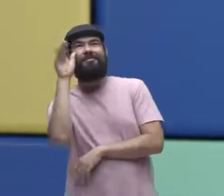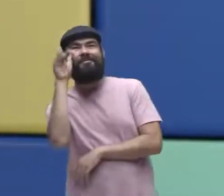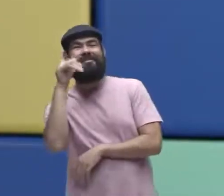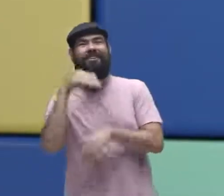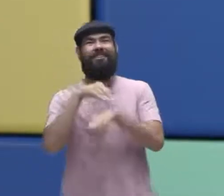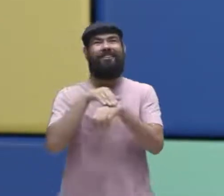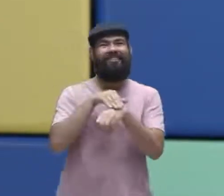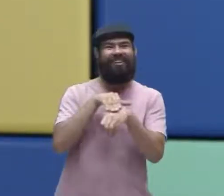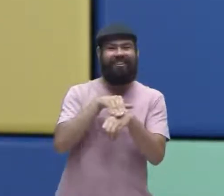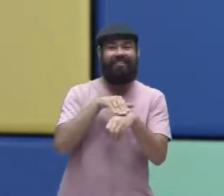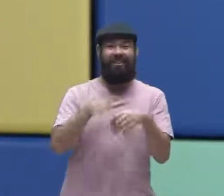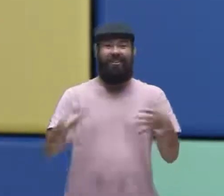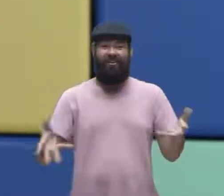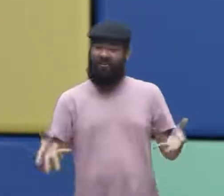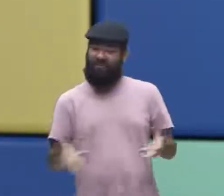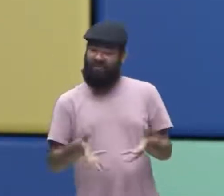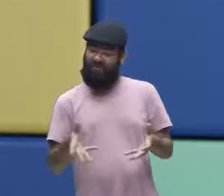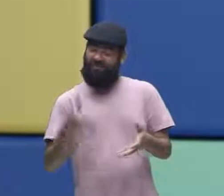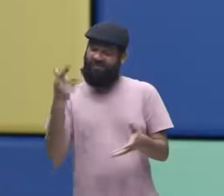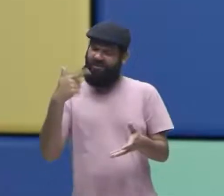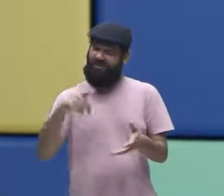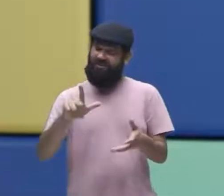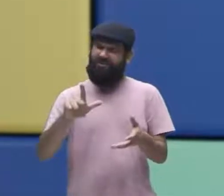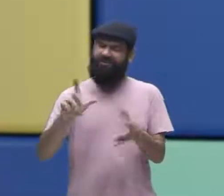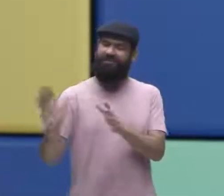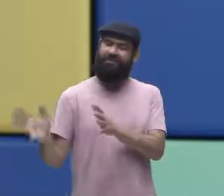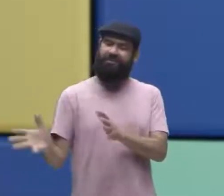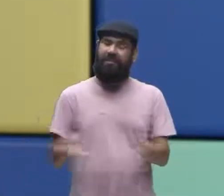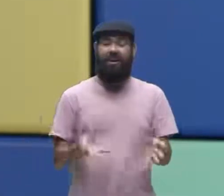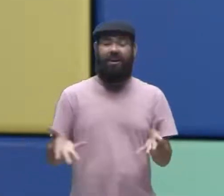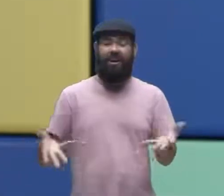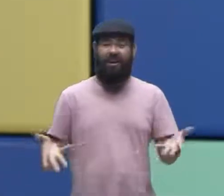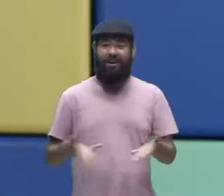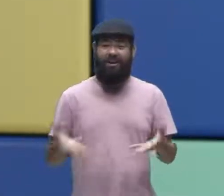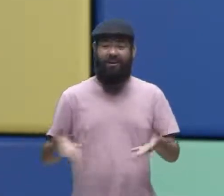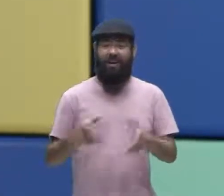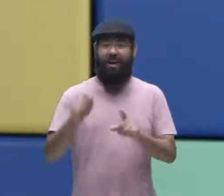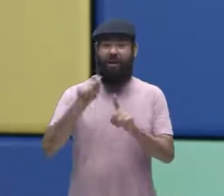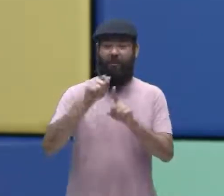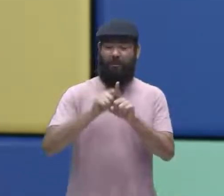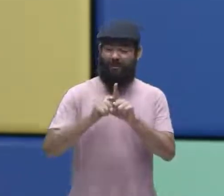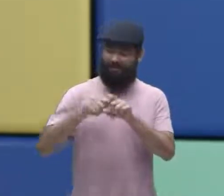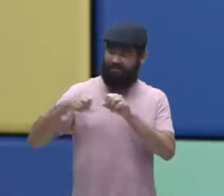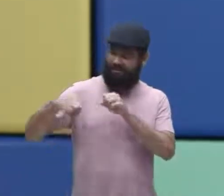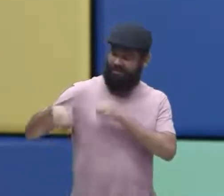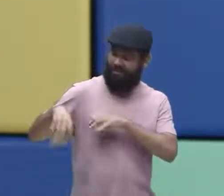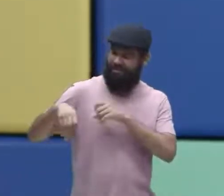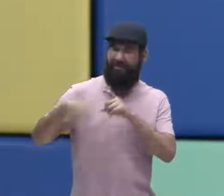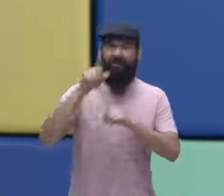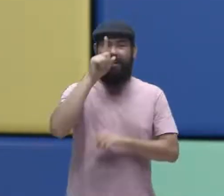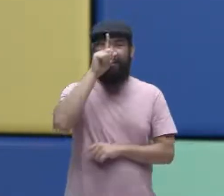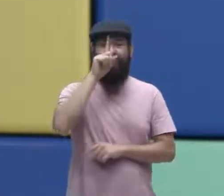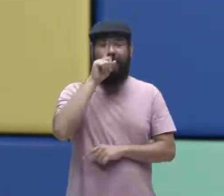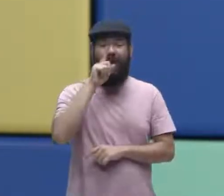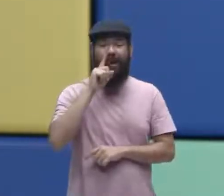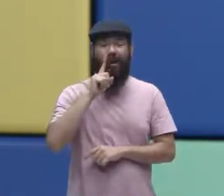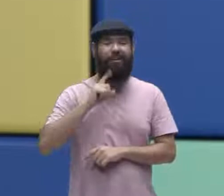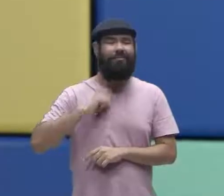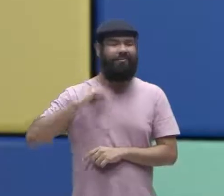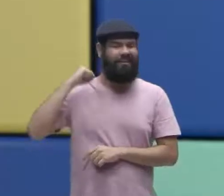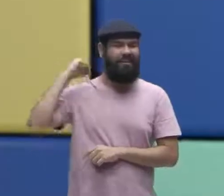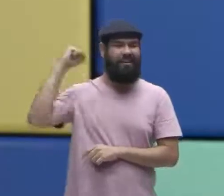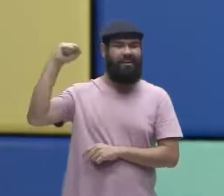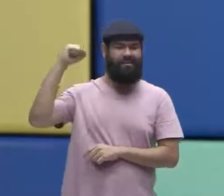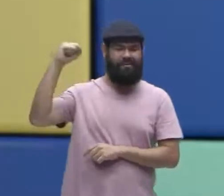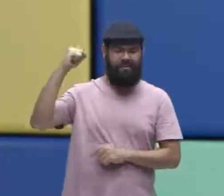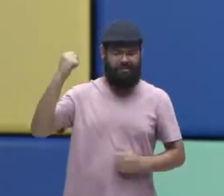um episódio e como a gente pode perceber, né, estamos aí no mês do Setembro Amarelo e a gente tem a campanha, né, que é